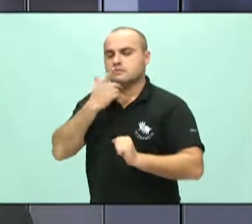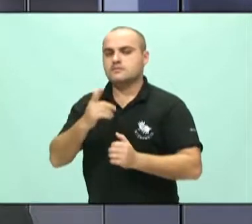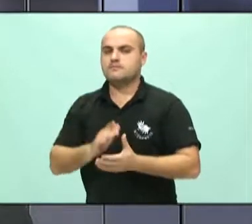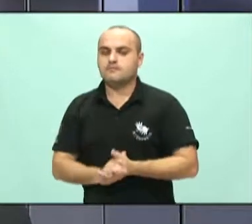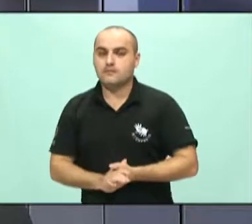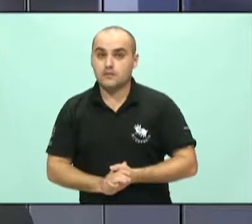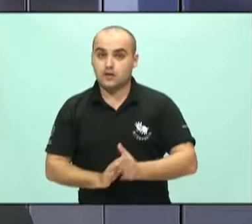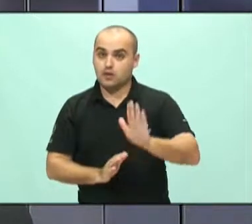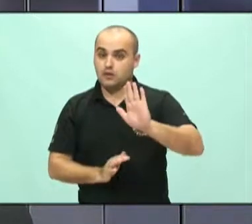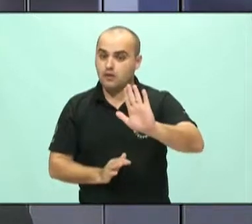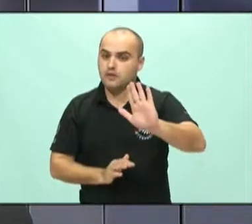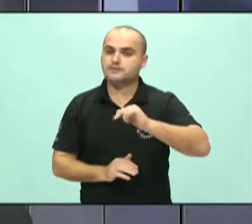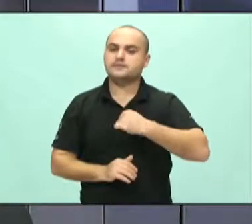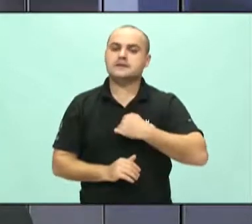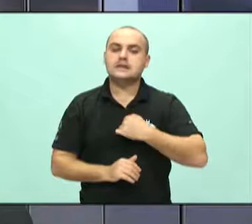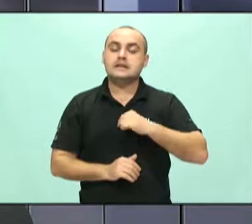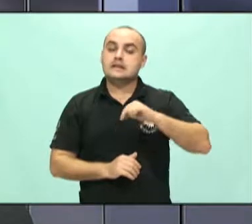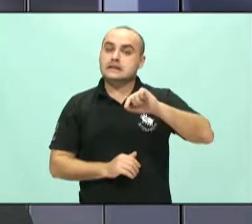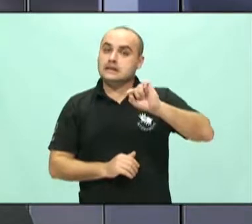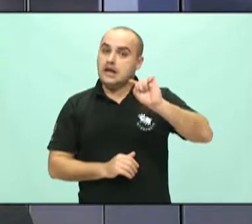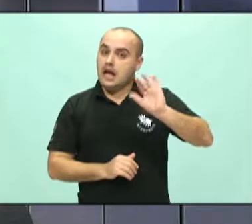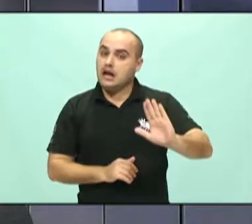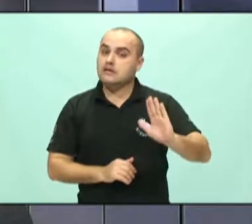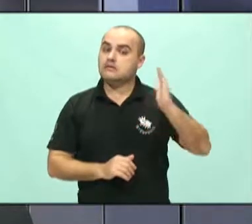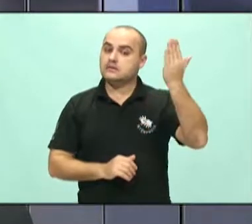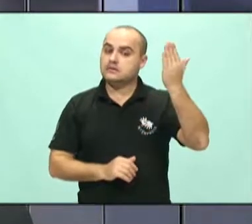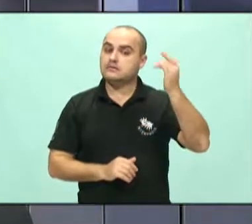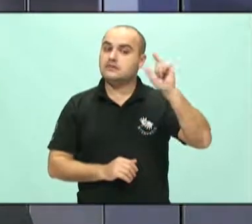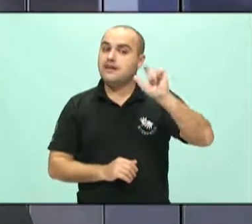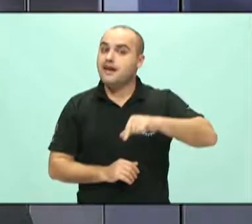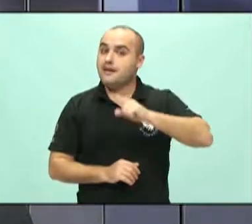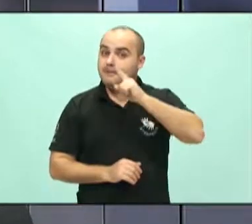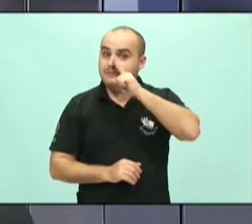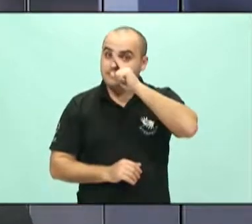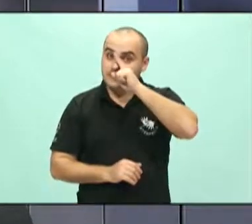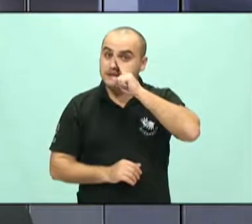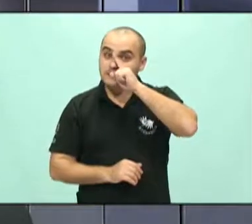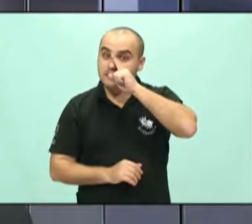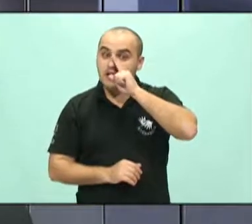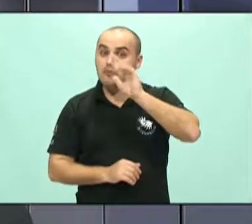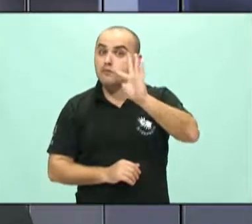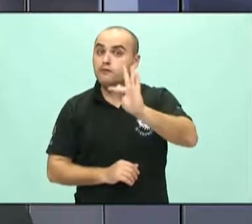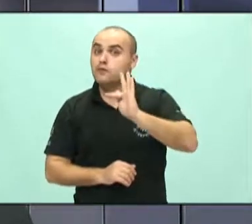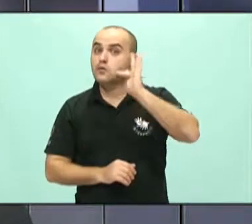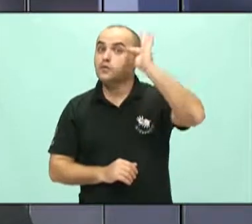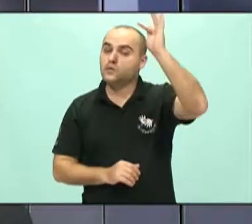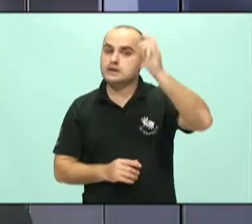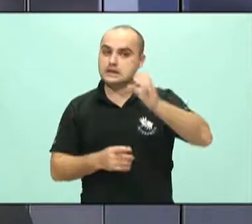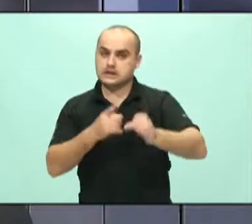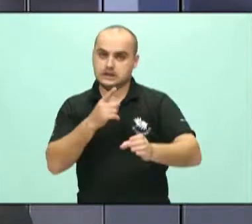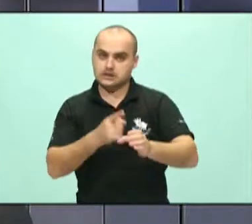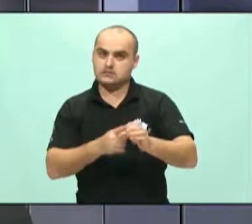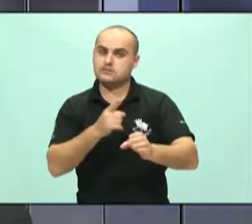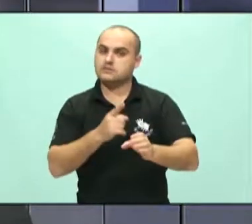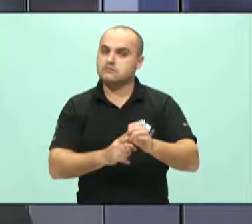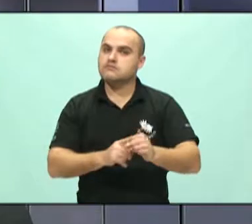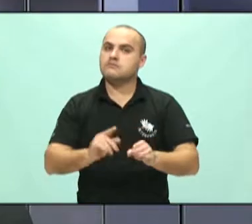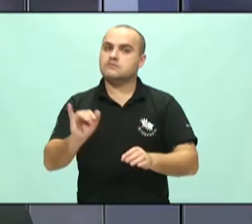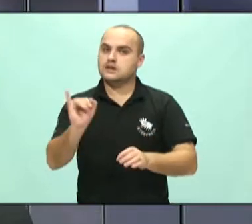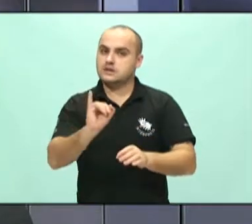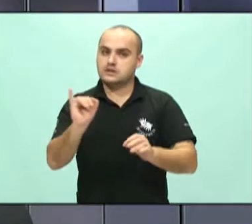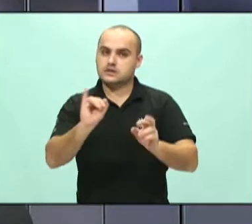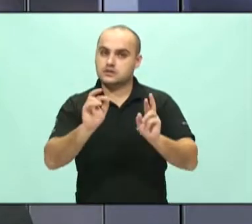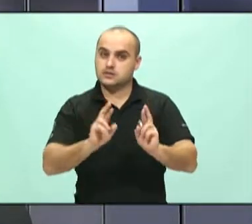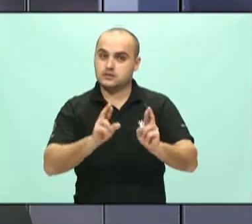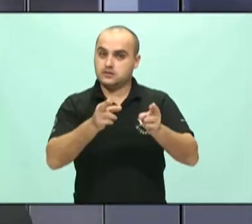que está acontecendo é extremamente perigoso para o futuro da nossa cidade, para o futuro da nossa